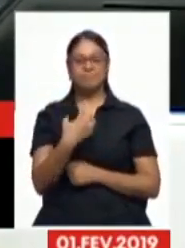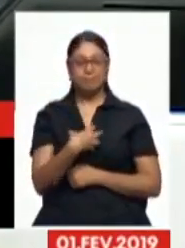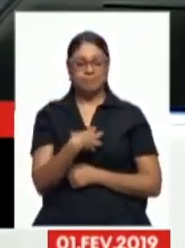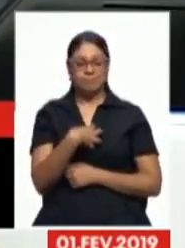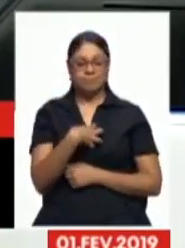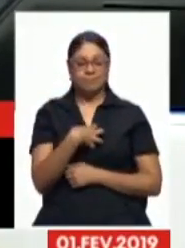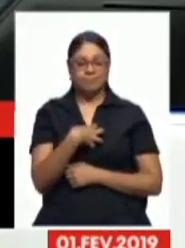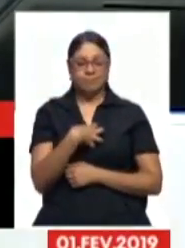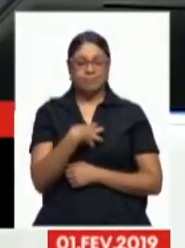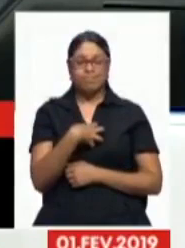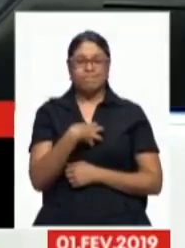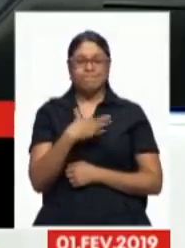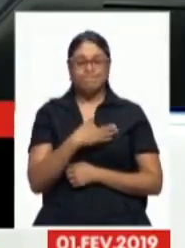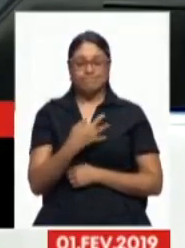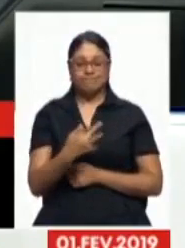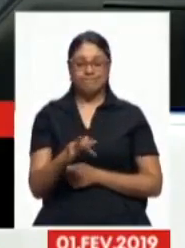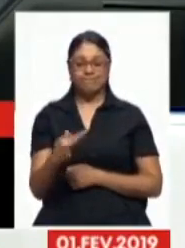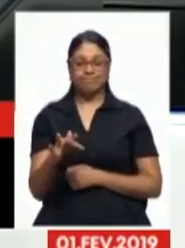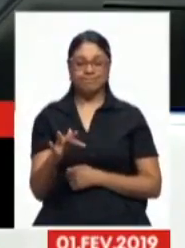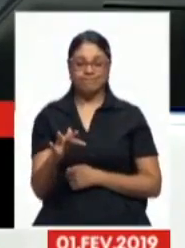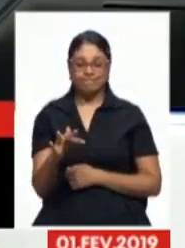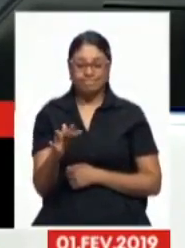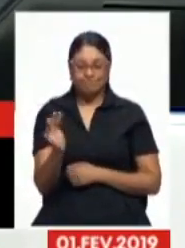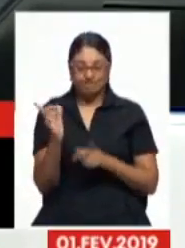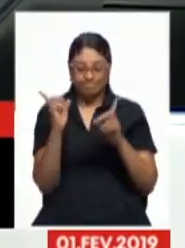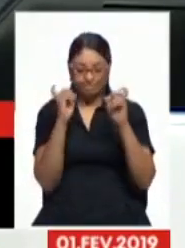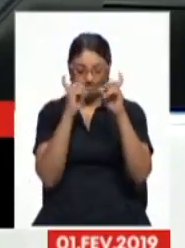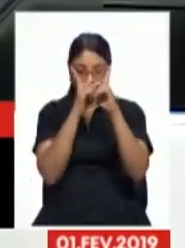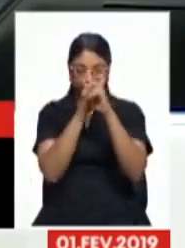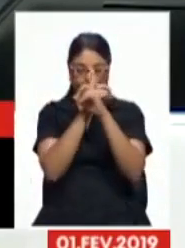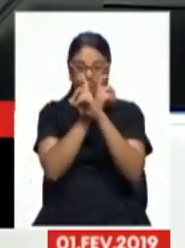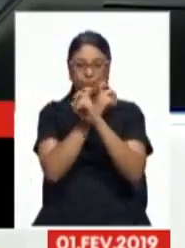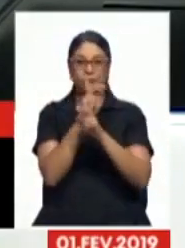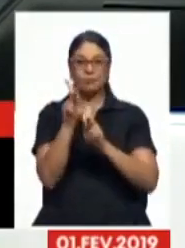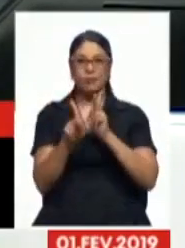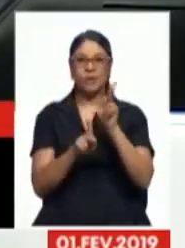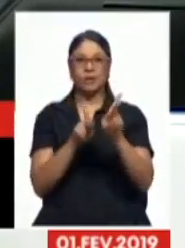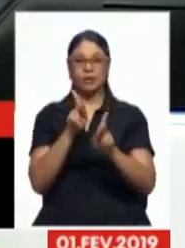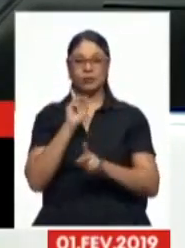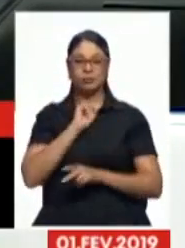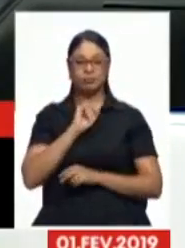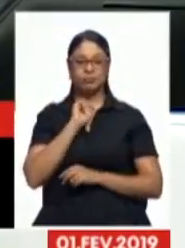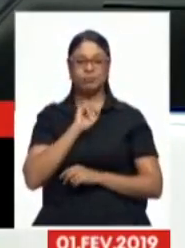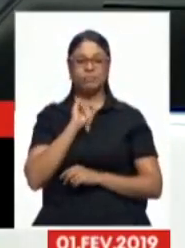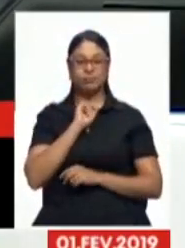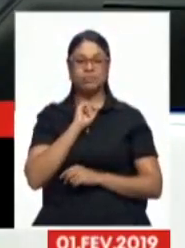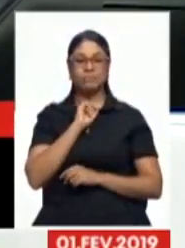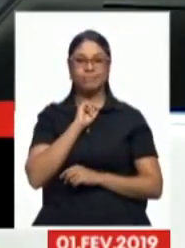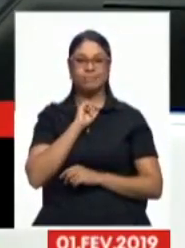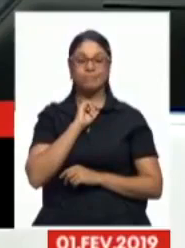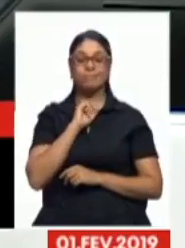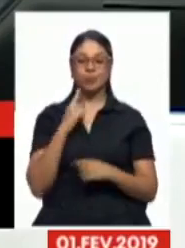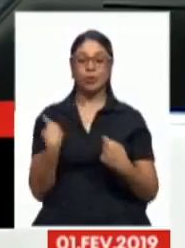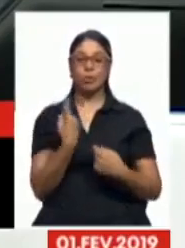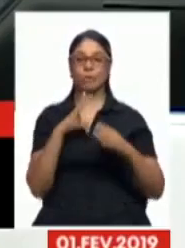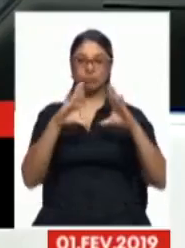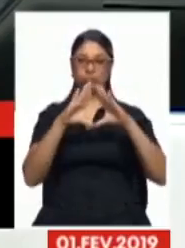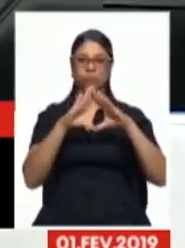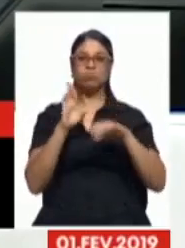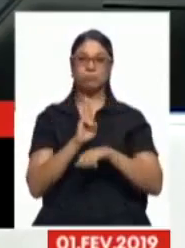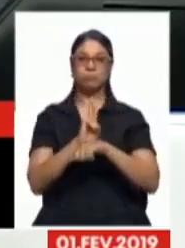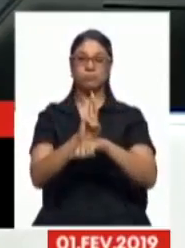de dor e de pesar do povo mineiro que esta casa representa pela